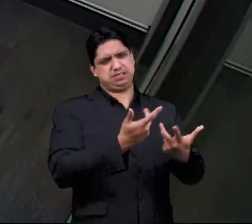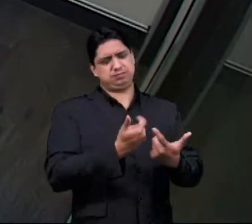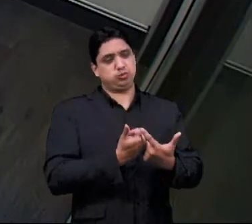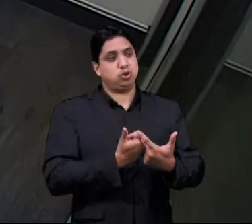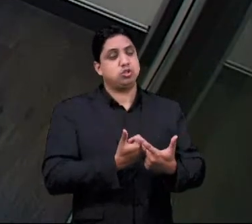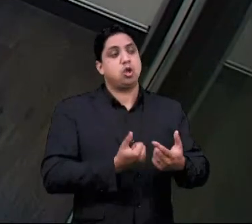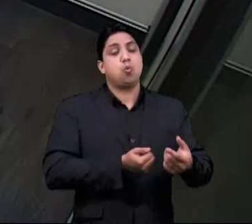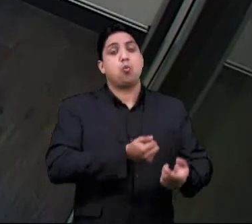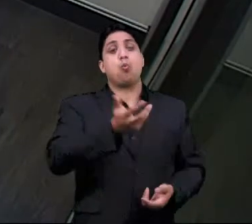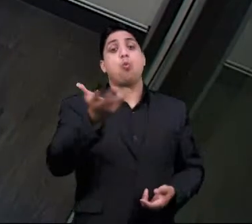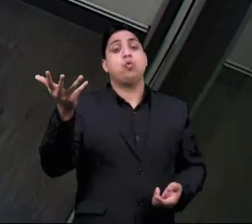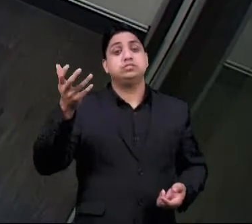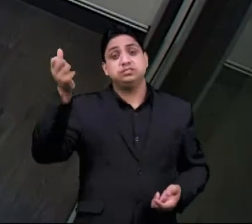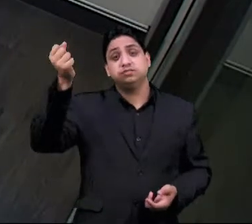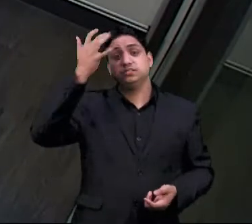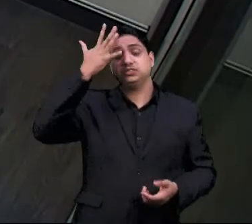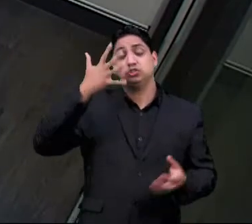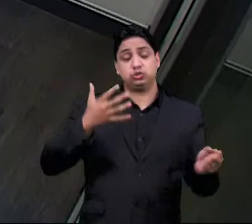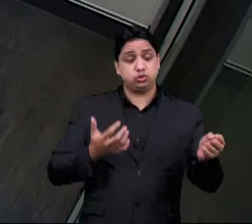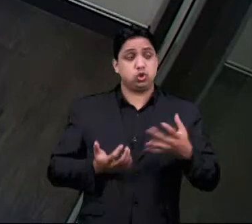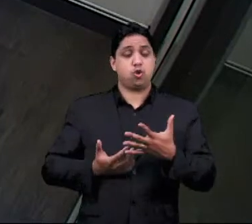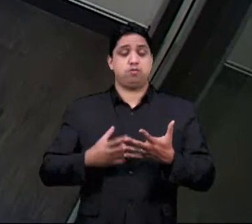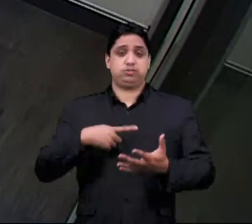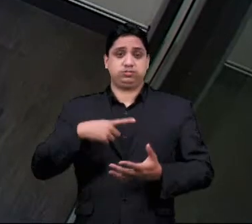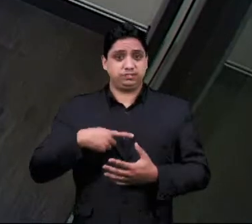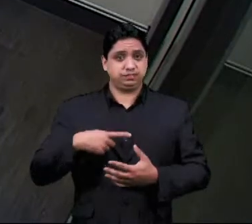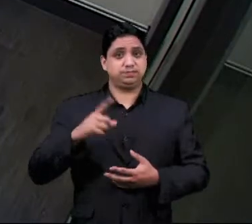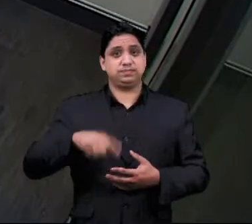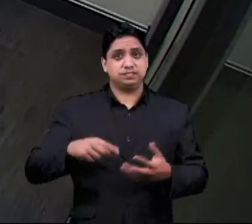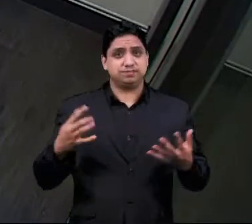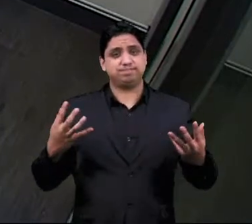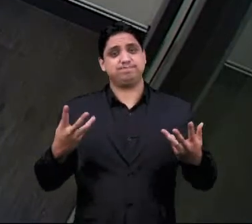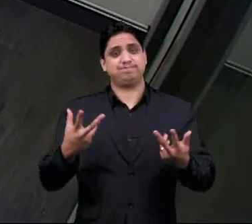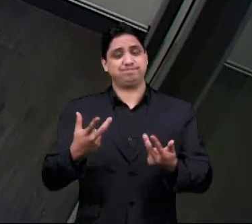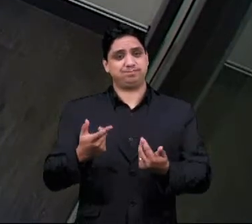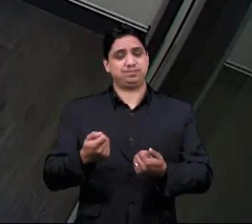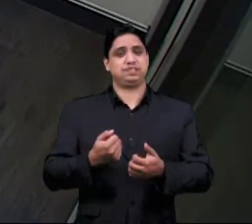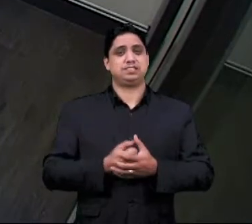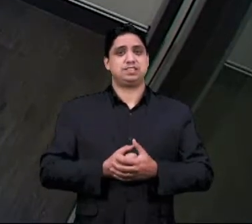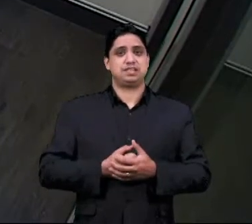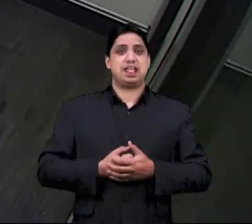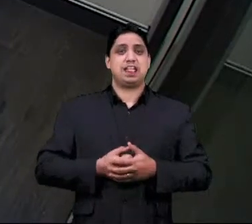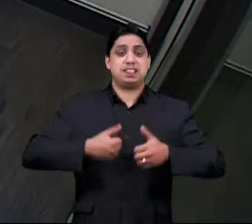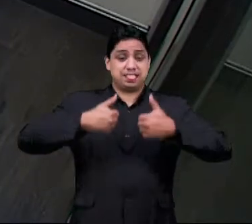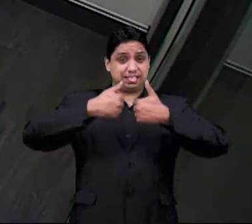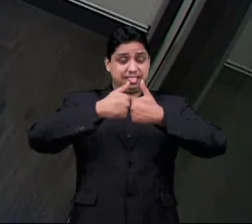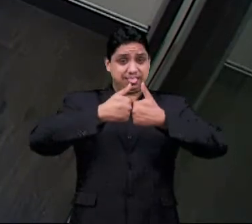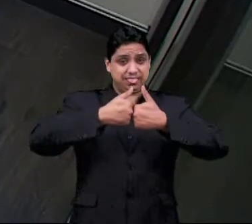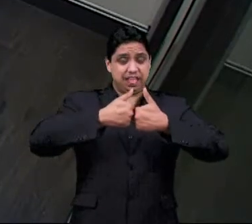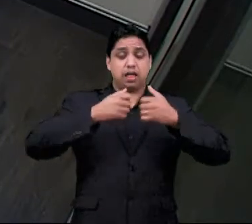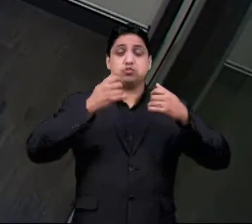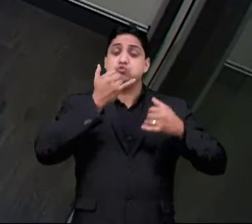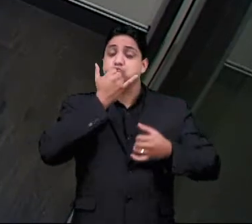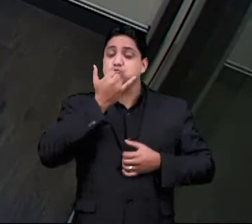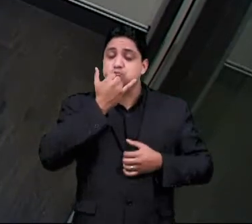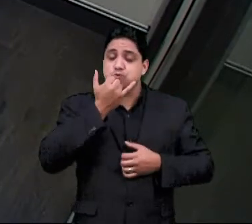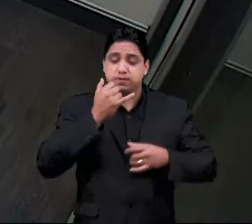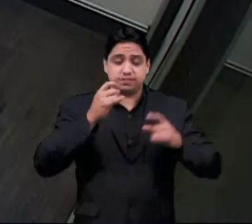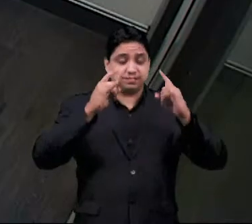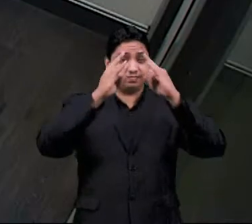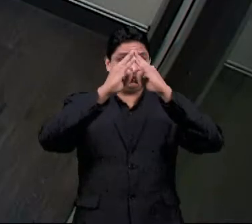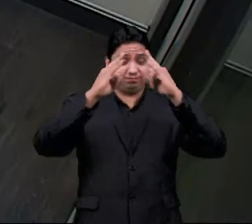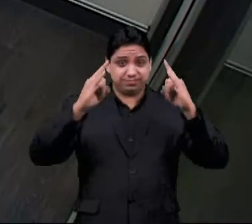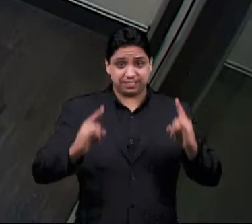no estudo que eles desenvolveram, que foi uma coisa extraordinária. Tabernáculo é uma coisa que sempre desperta, né? Porque